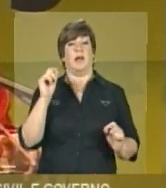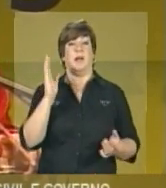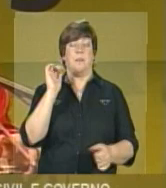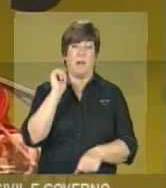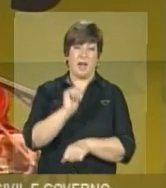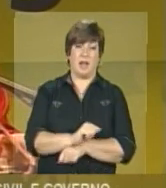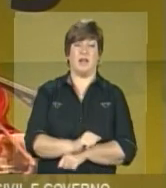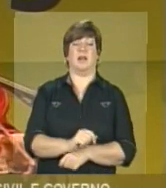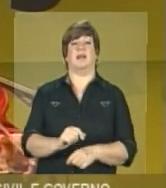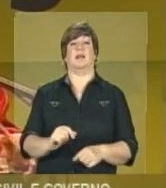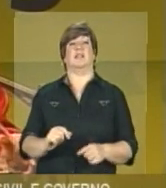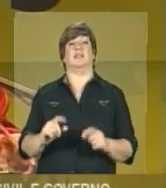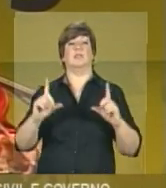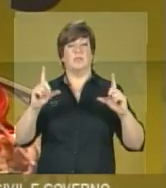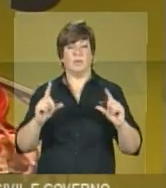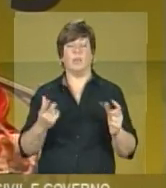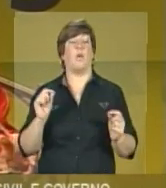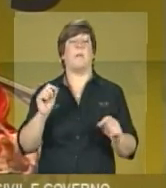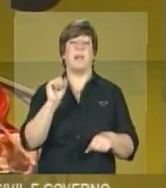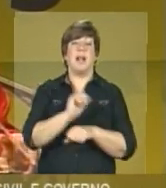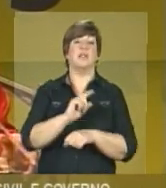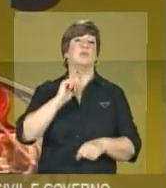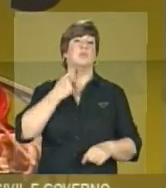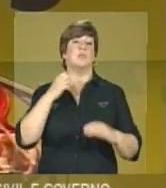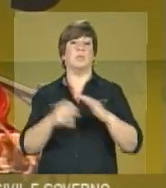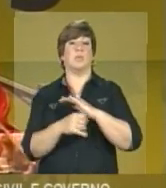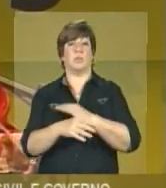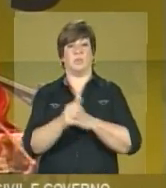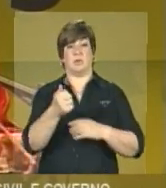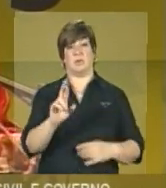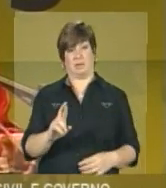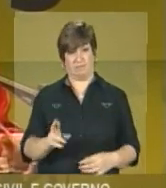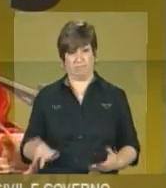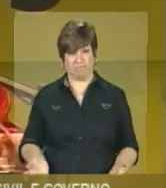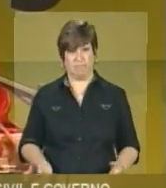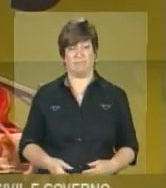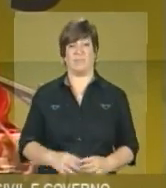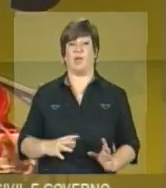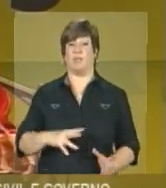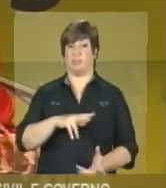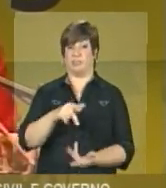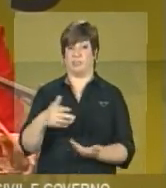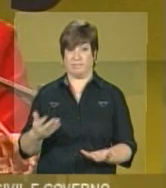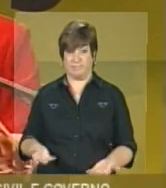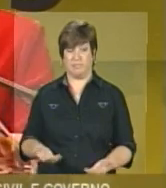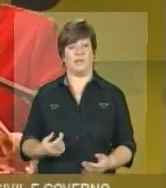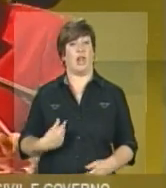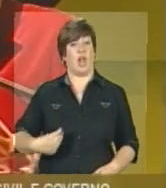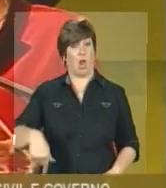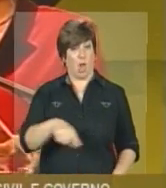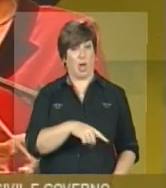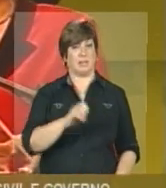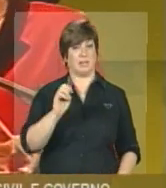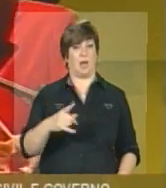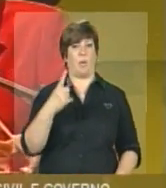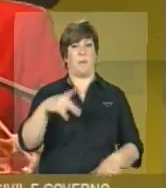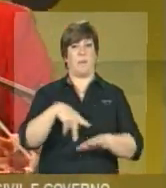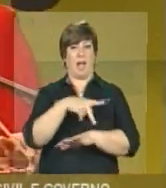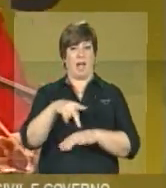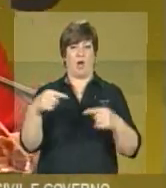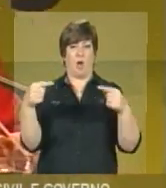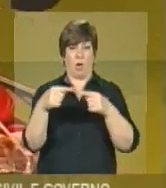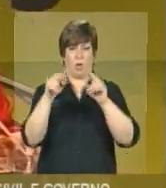seus esforços para a redução das emissões. Somos o país que, de acordo com as